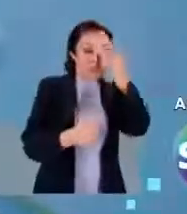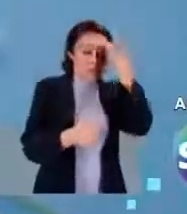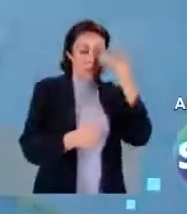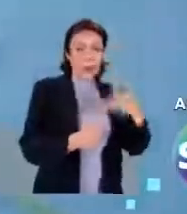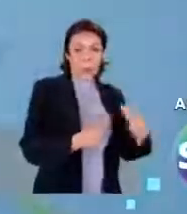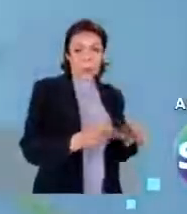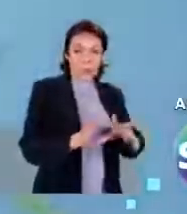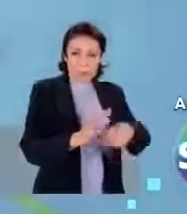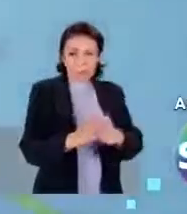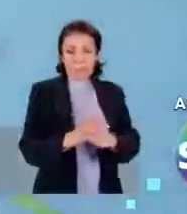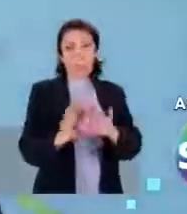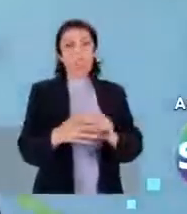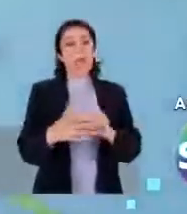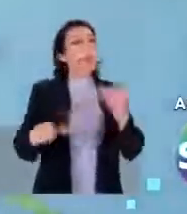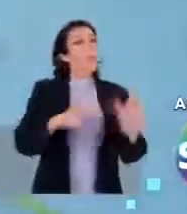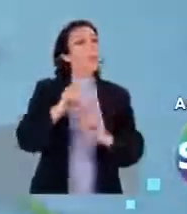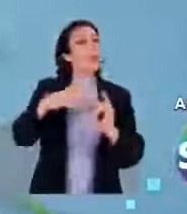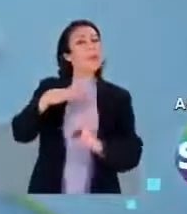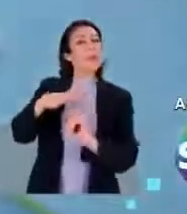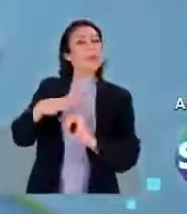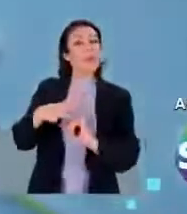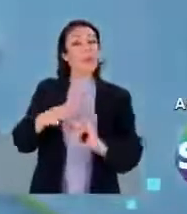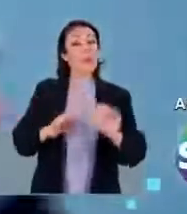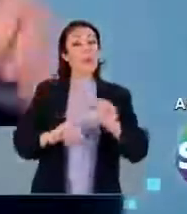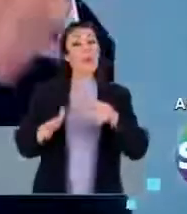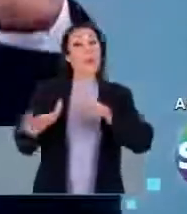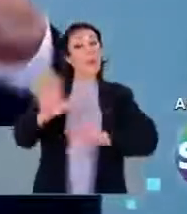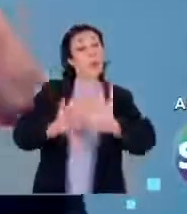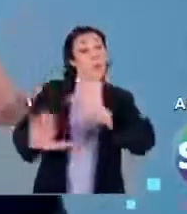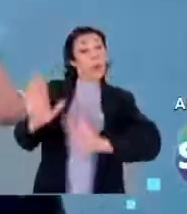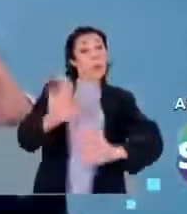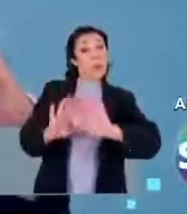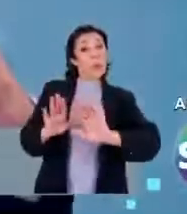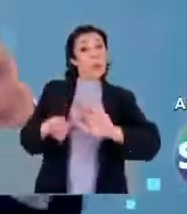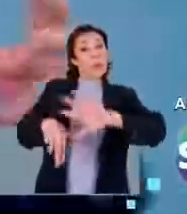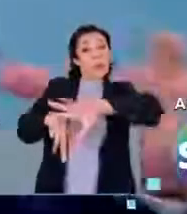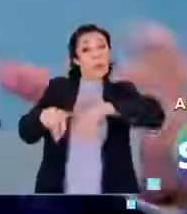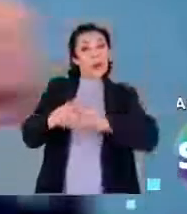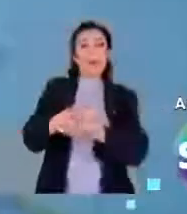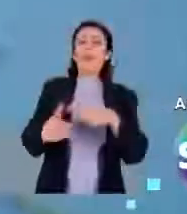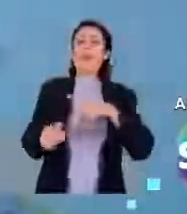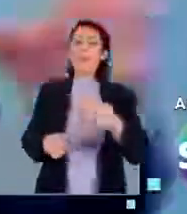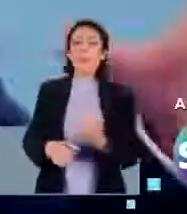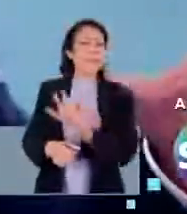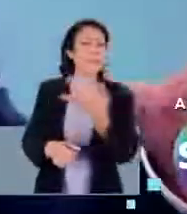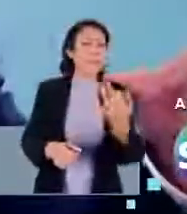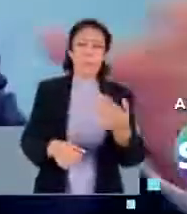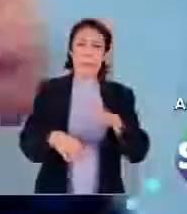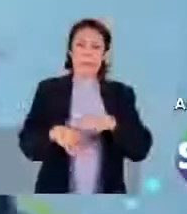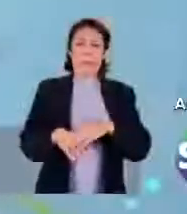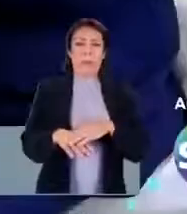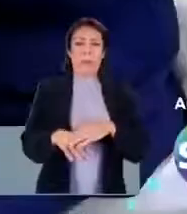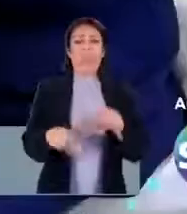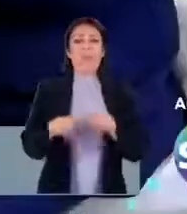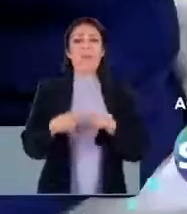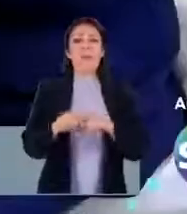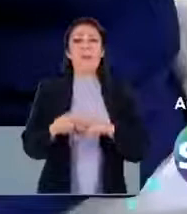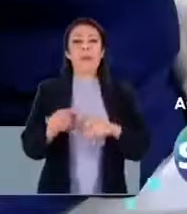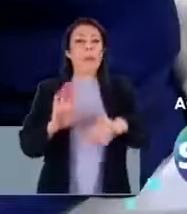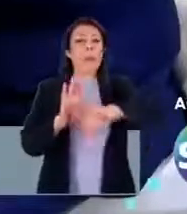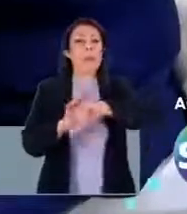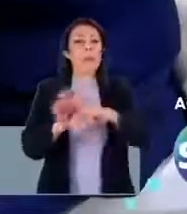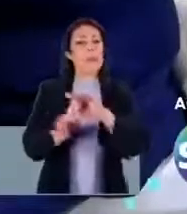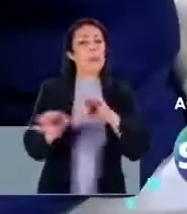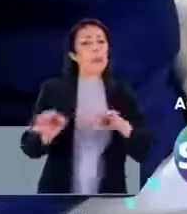temos que mudar as instituições que previnam a corrupção E você tem 1 milhão de coisas pra fazer hoje em dia já tinha até a questão do Crime Organizado